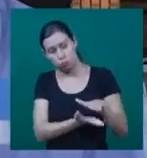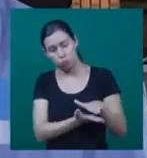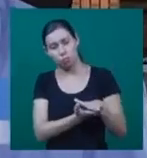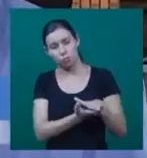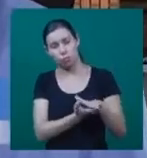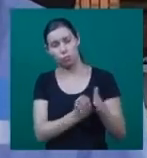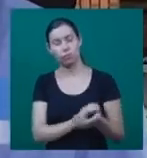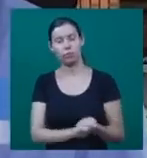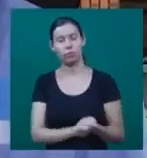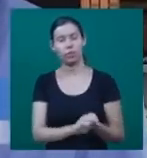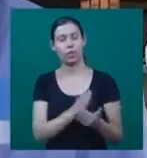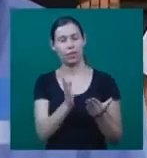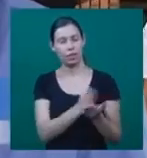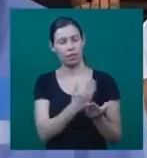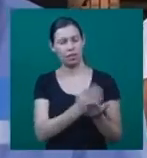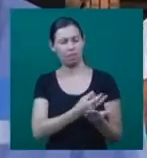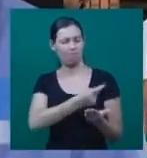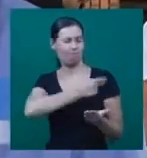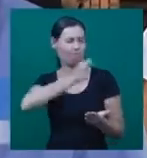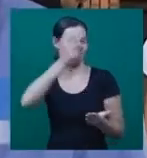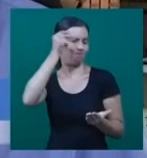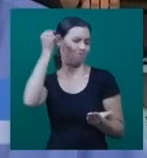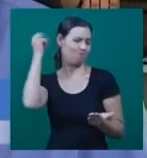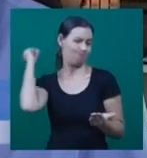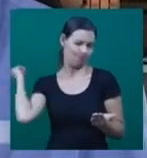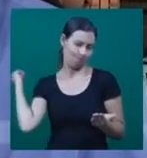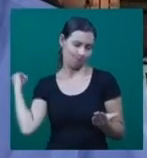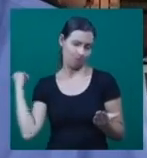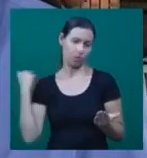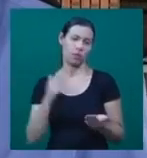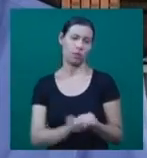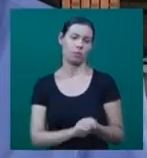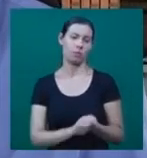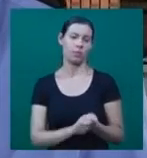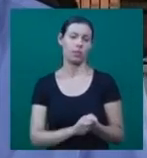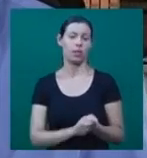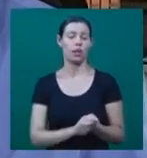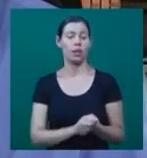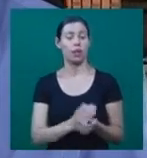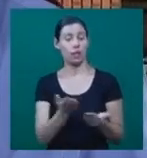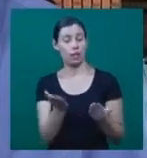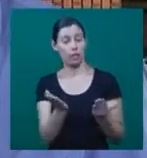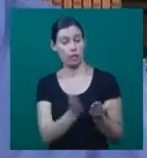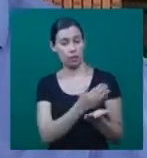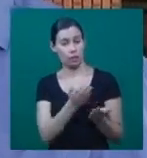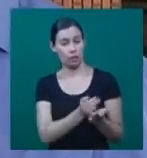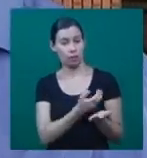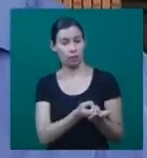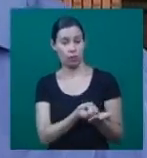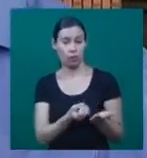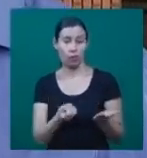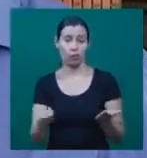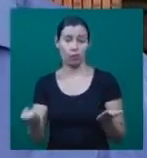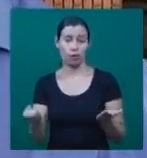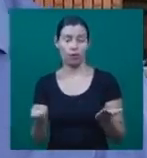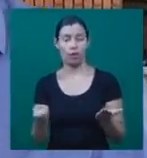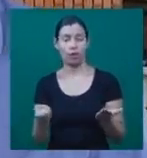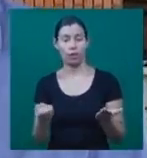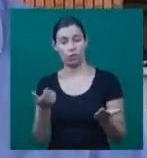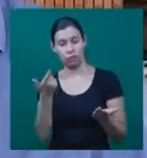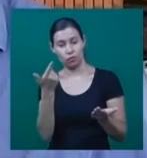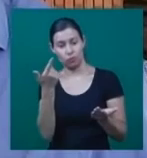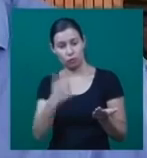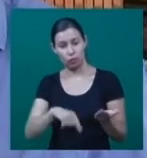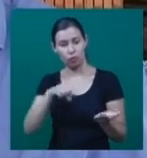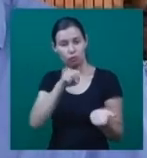Tem alguns livros que são bem antigos, então não vão ser reeditados, precisavam estar colocando à venda por um preço